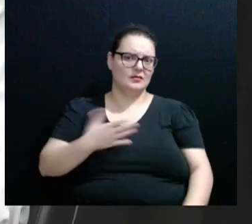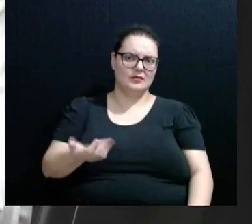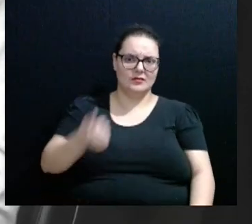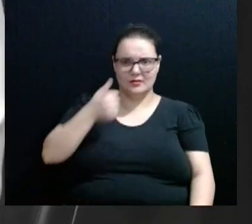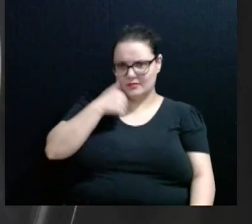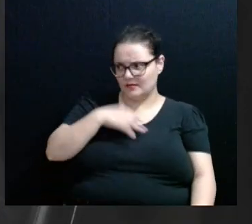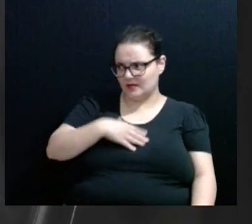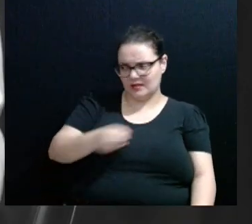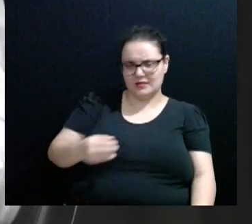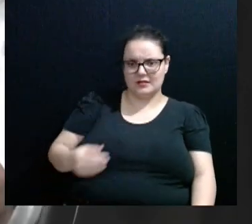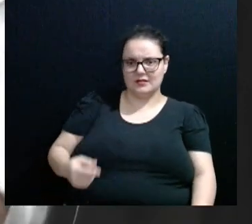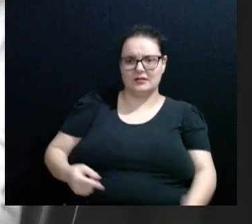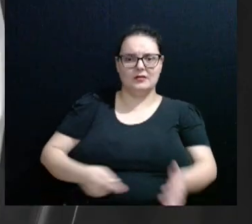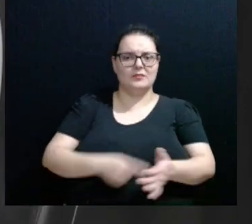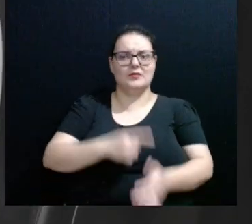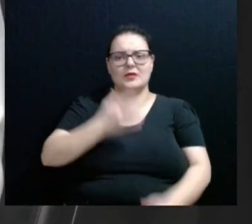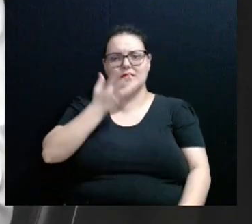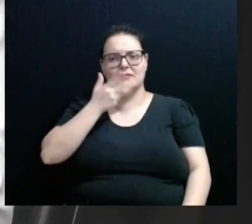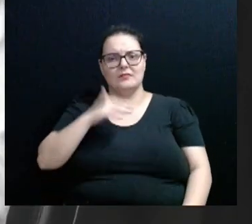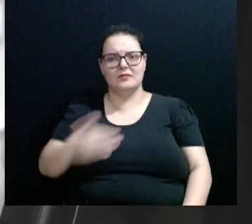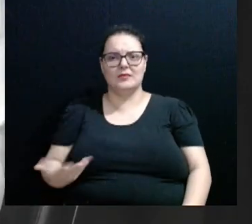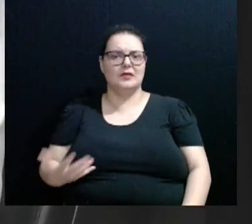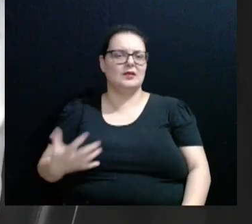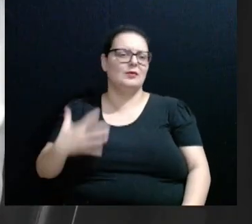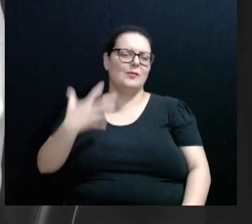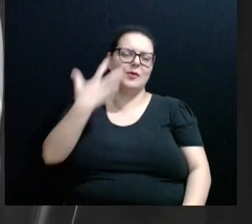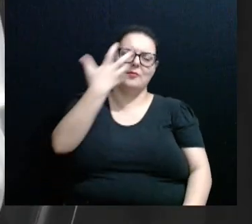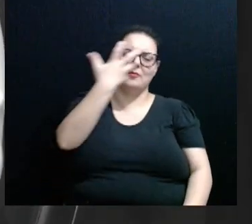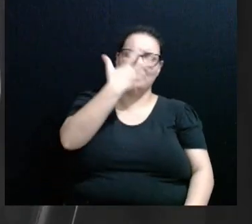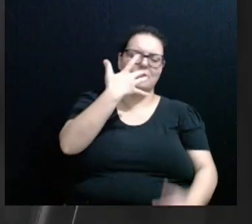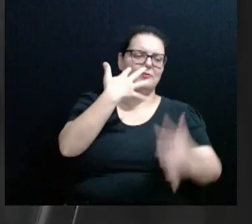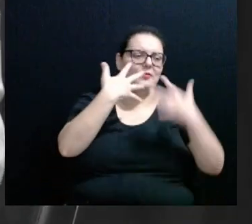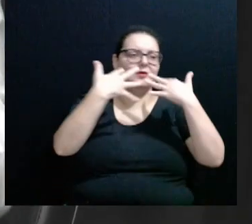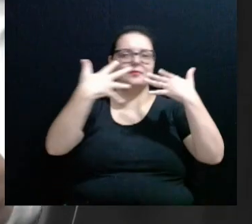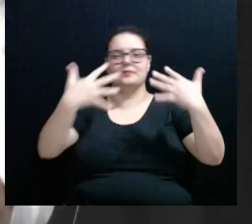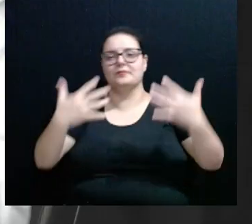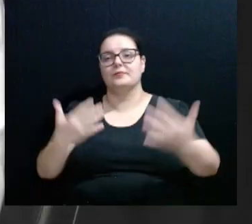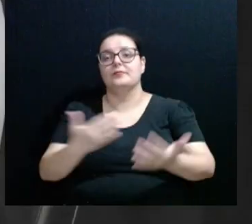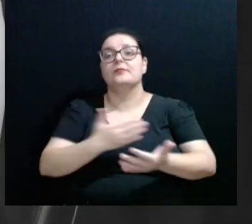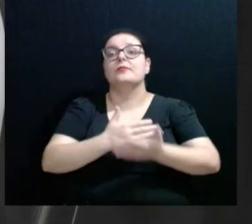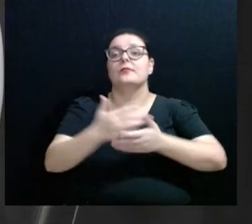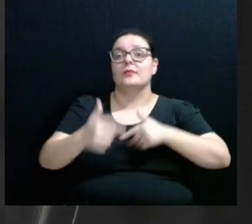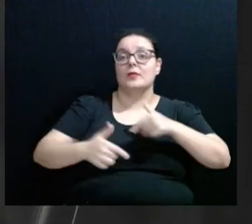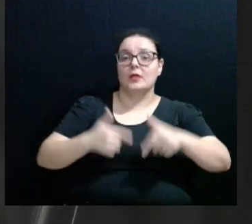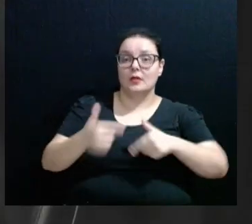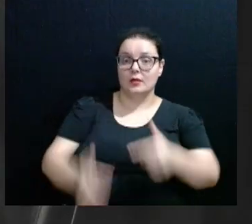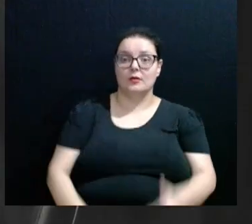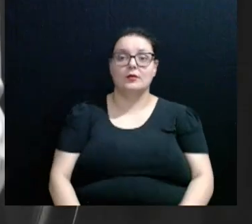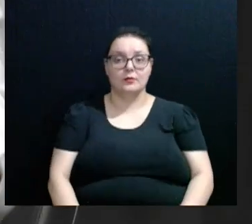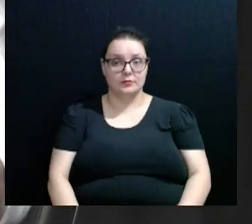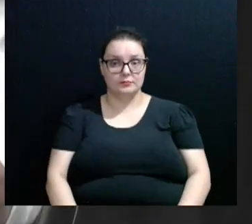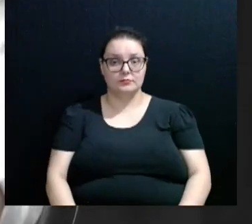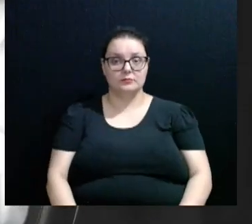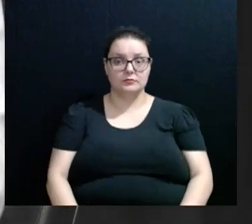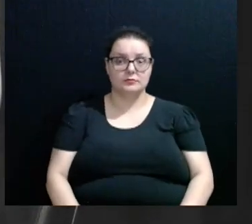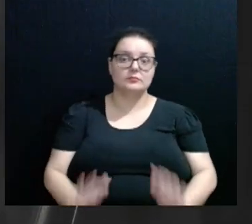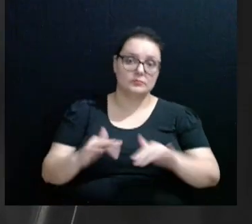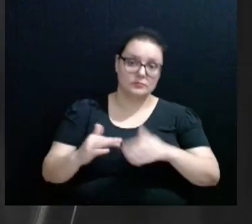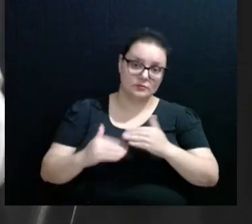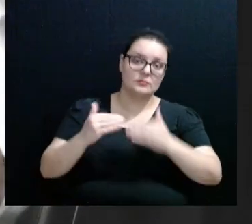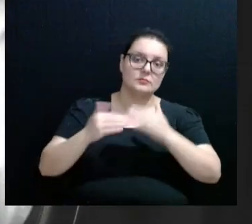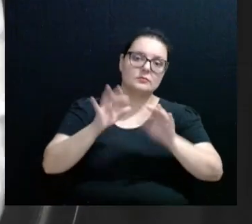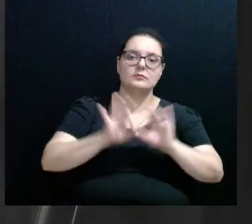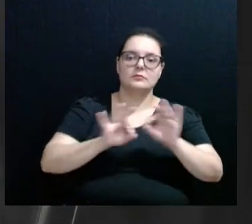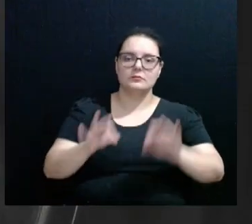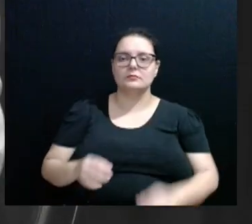primeira infância, né? Eu me apaixonei, me encantei, e a gente começou a trabalhar para terminar de construir esse plano. Já estava